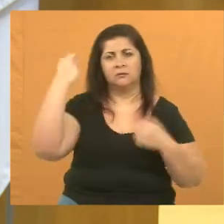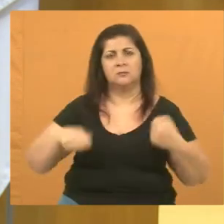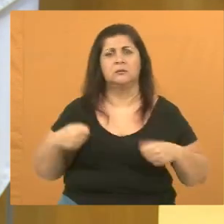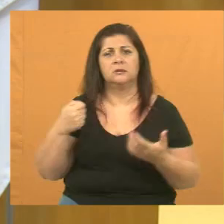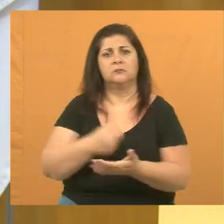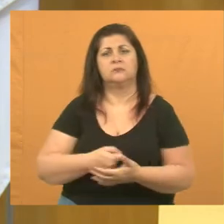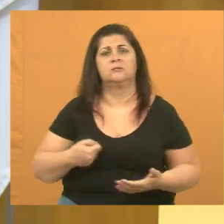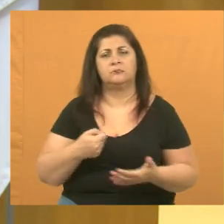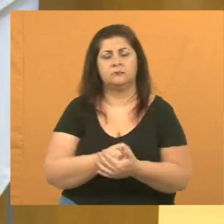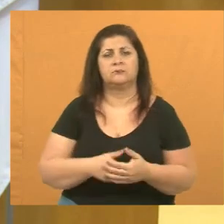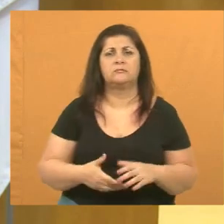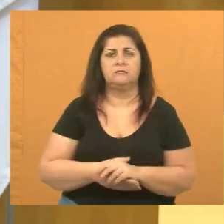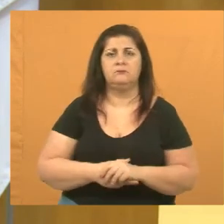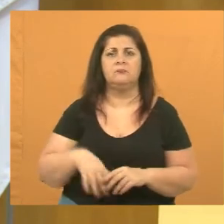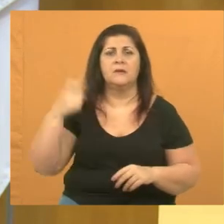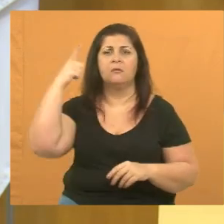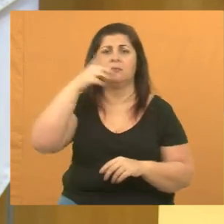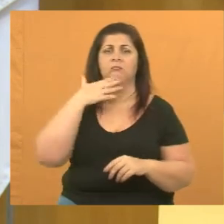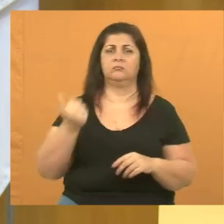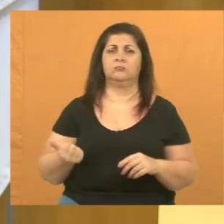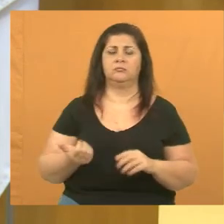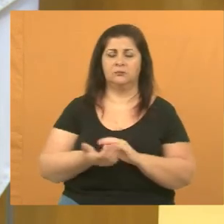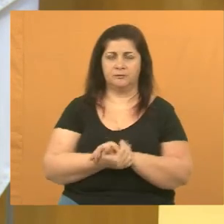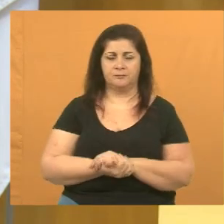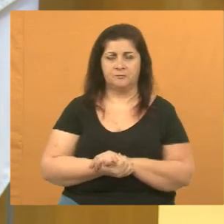lutar para conseguir melhorias,